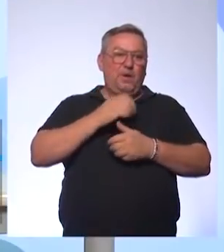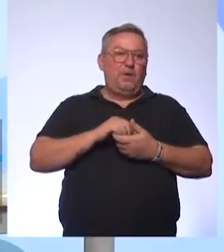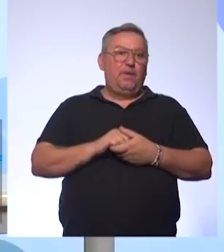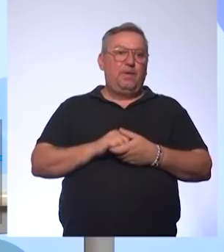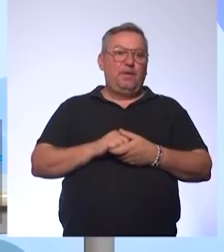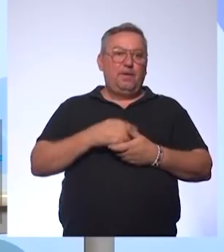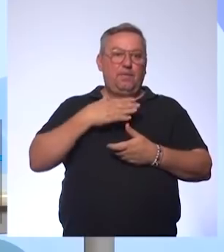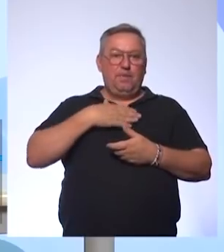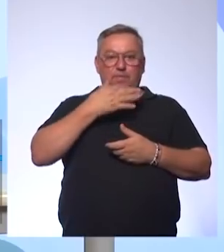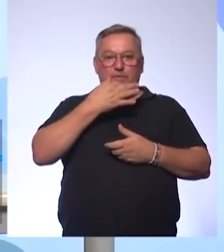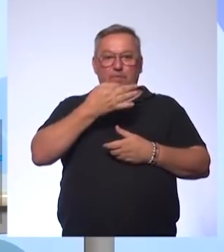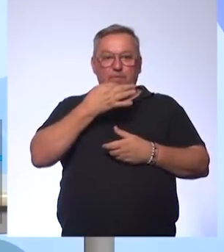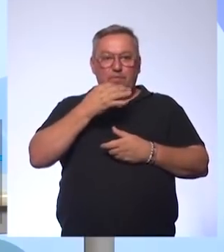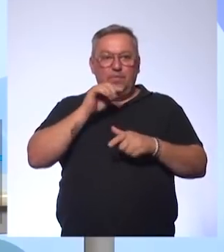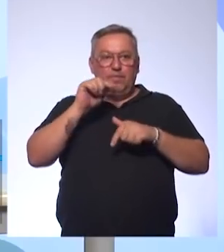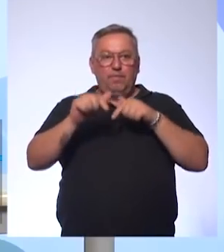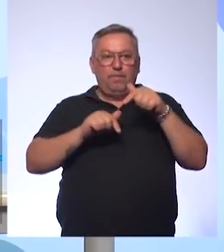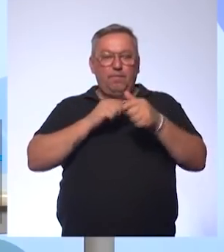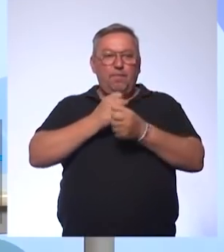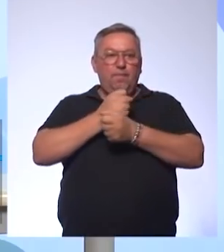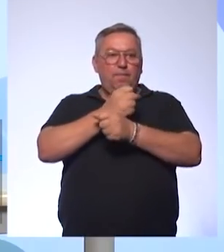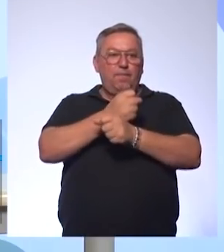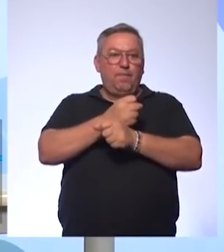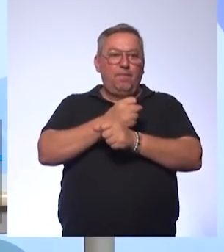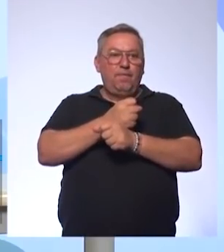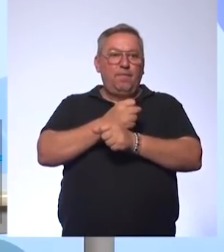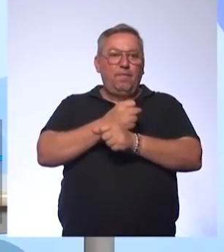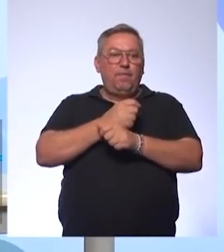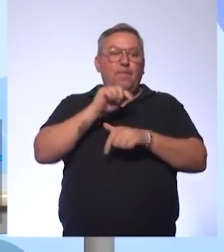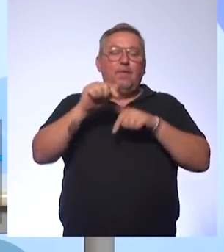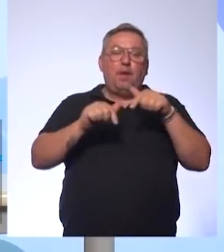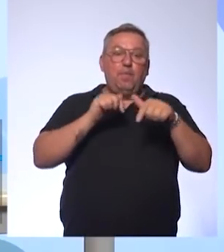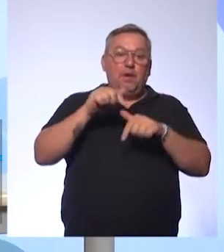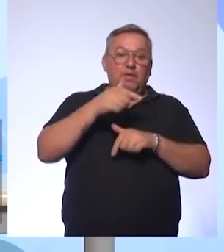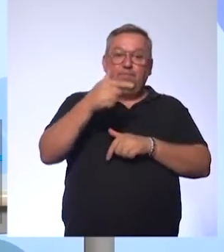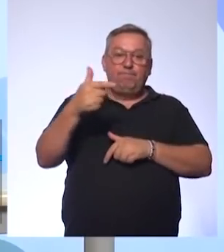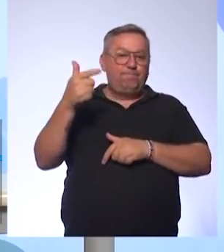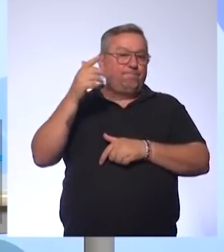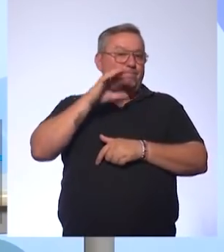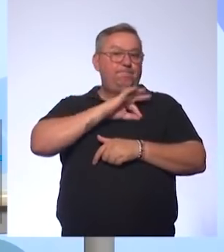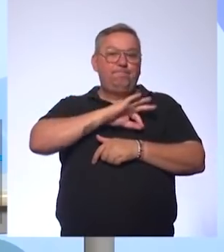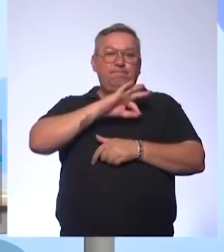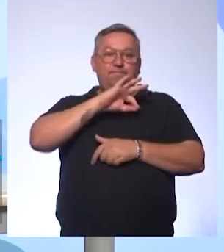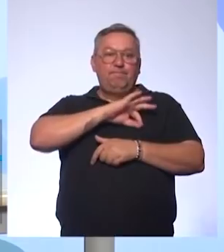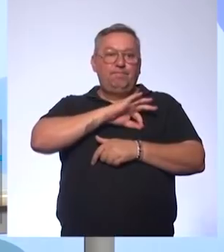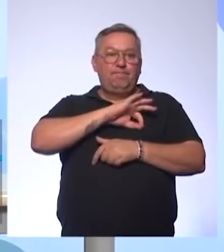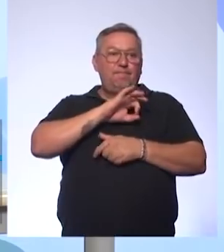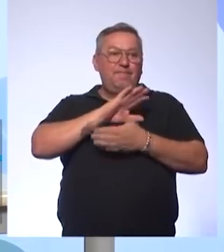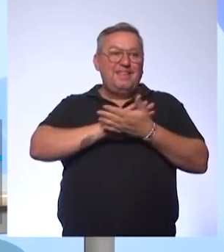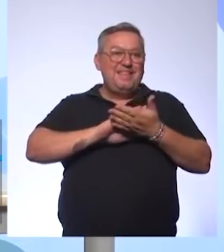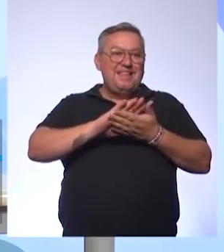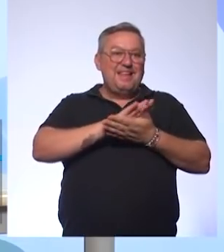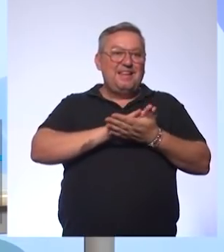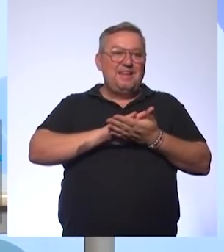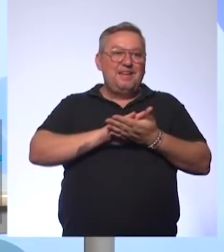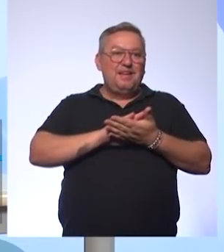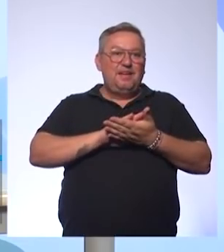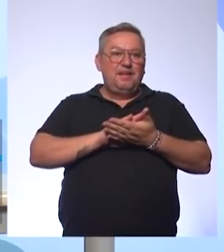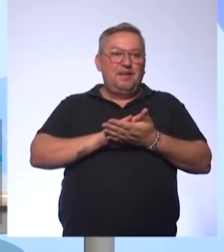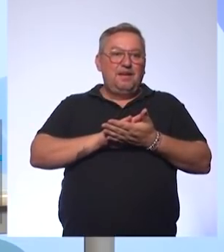eu acho que, na minha opinião, um trabalho escravizado é aquele trabalho que você não recebe nada, absolutamente